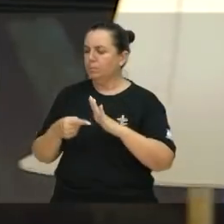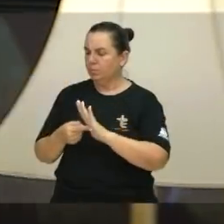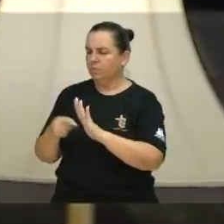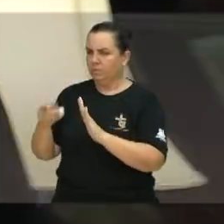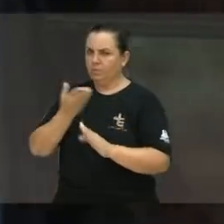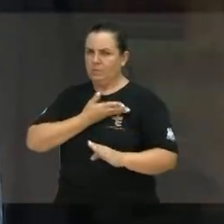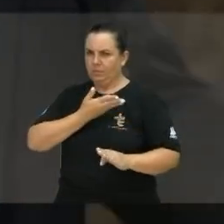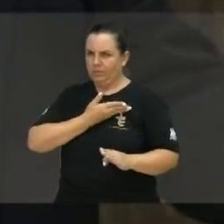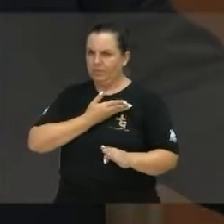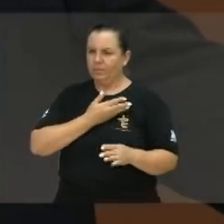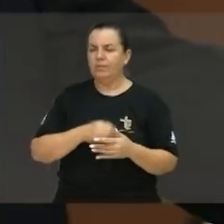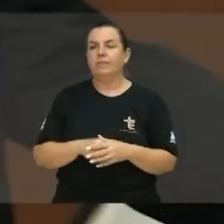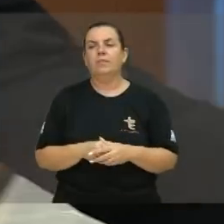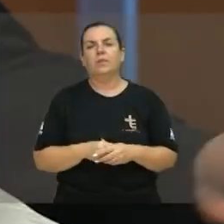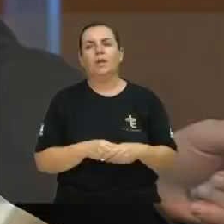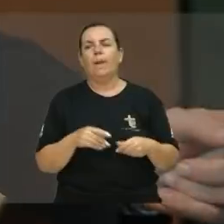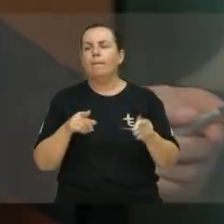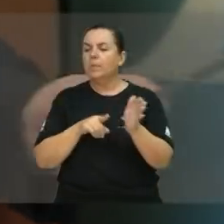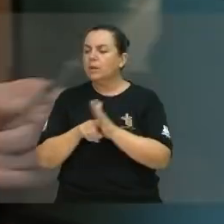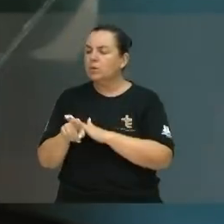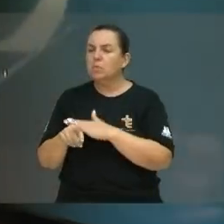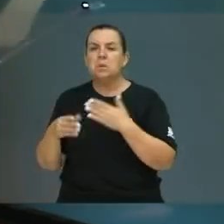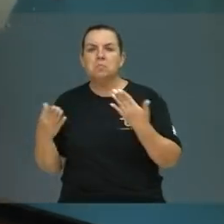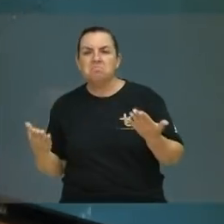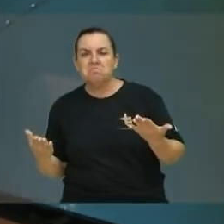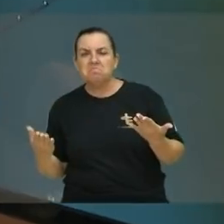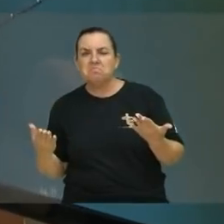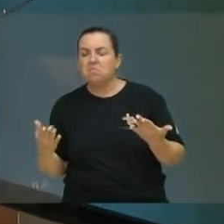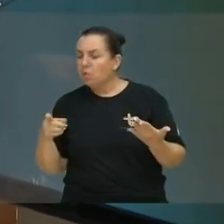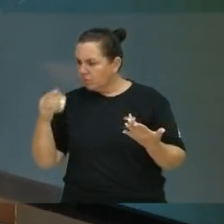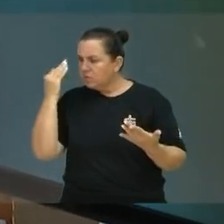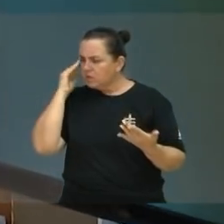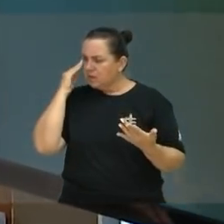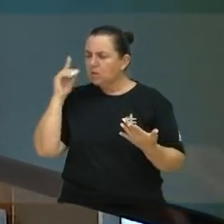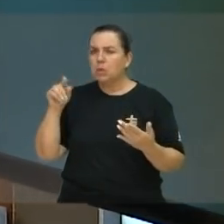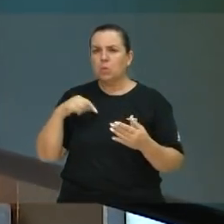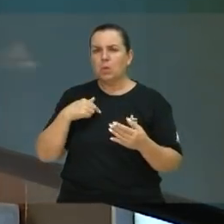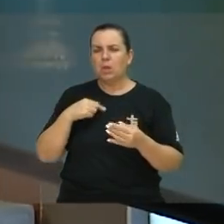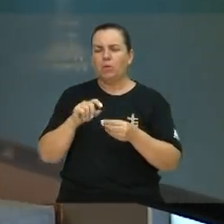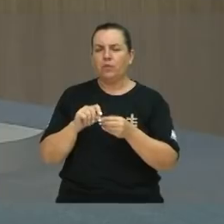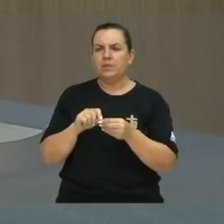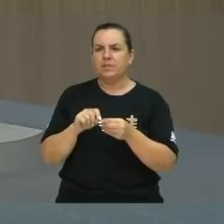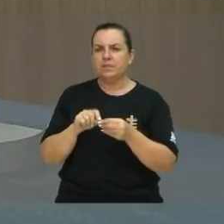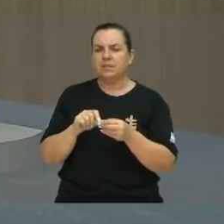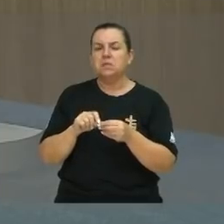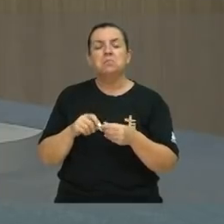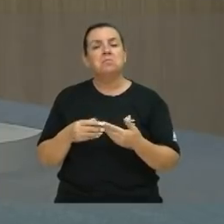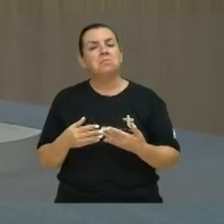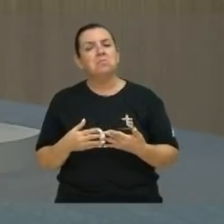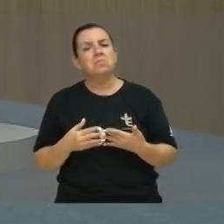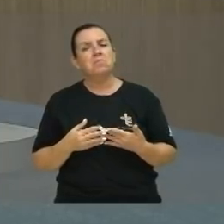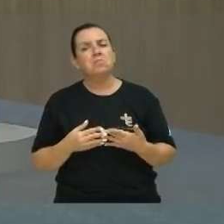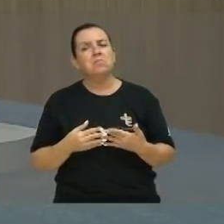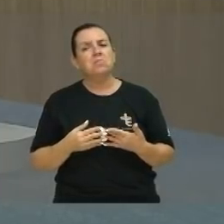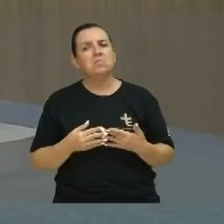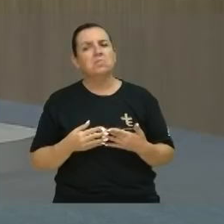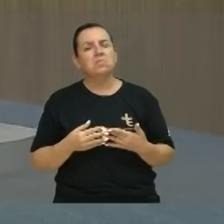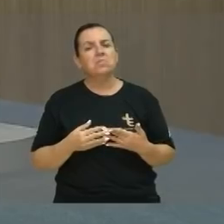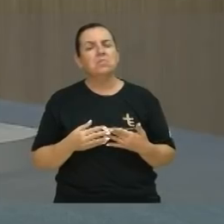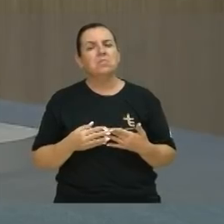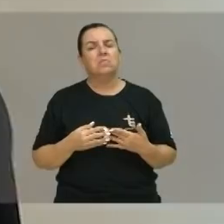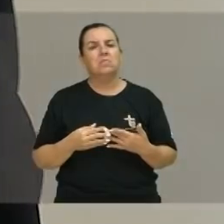pergunta ter um caráter retórico compreendeis o que você fez e como na nossa eu